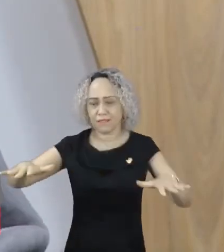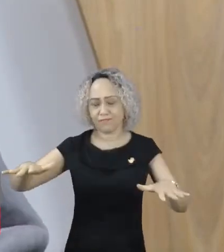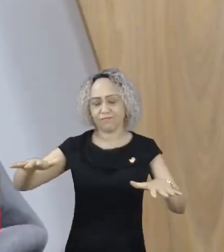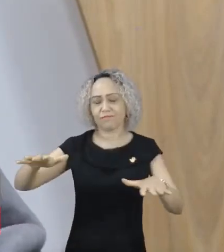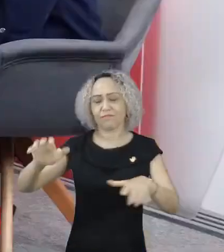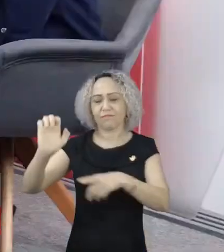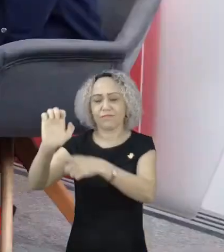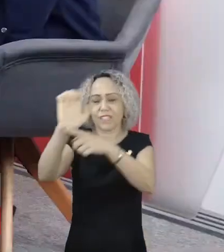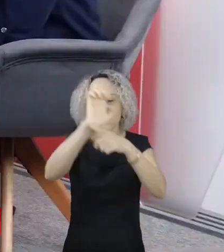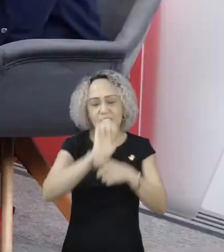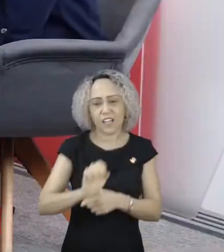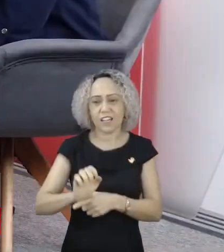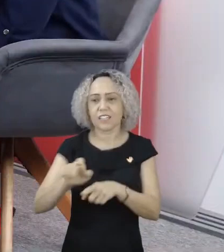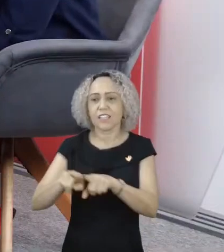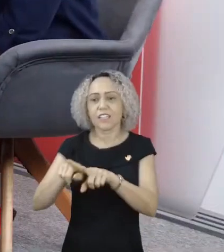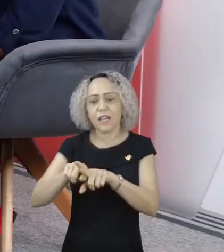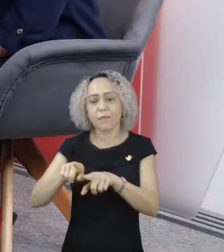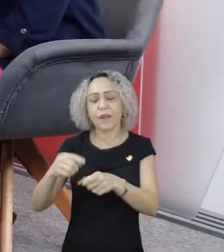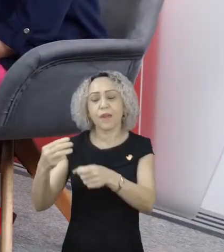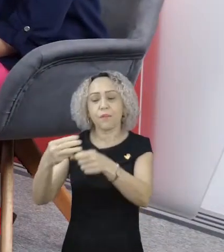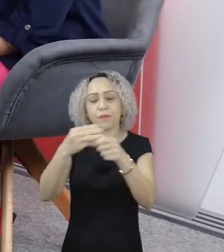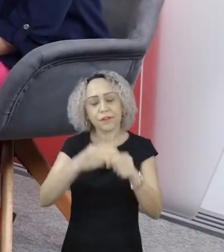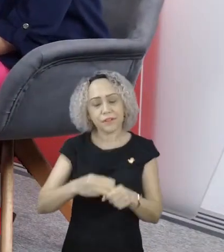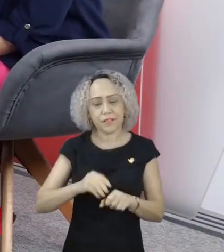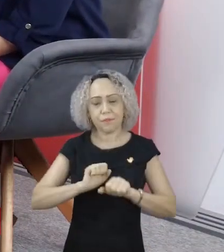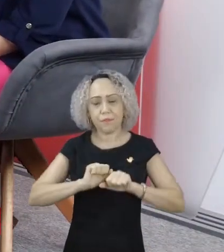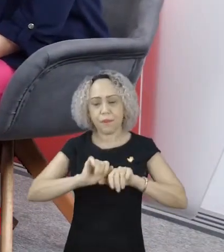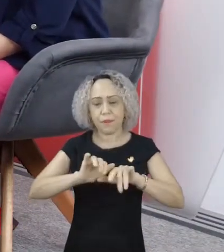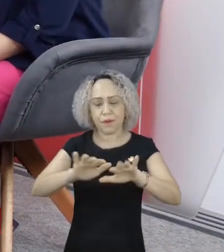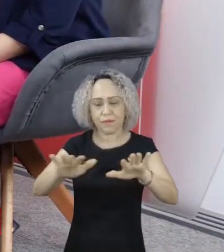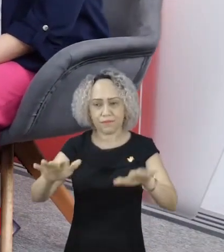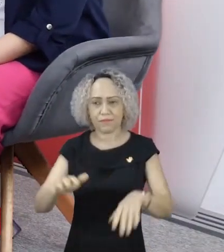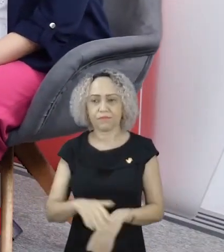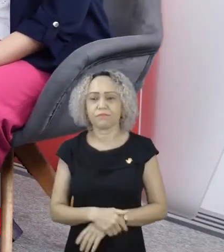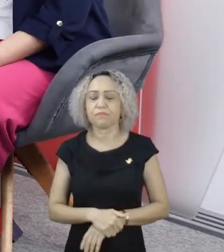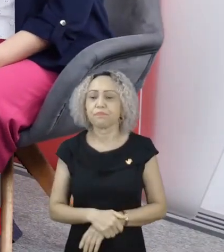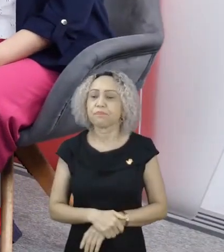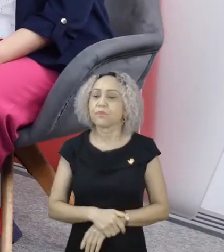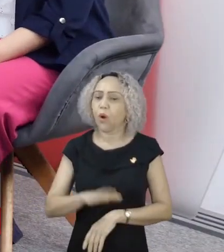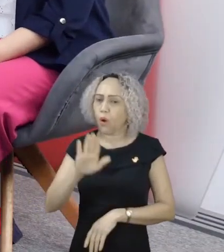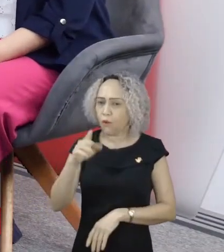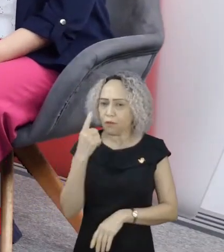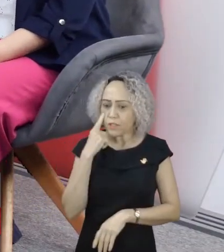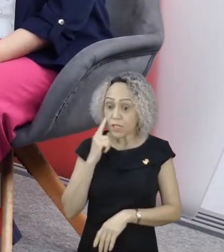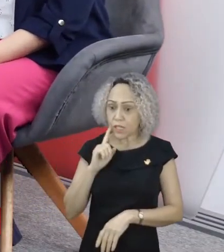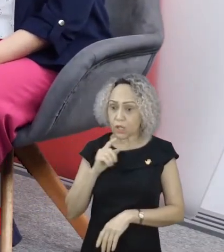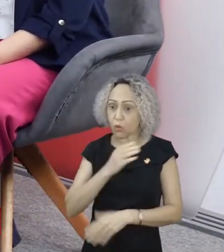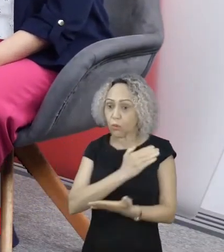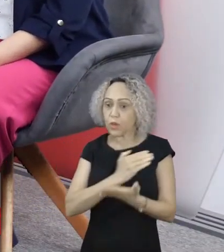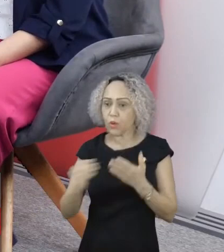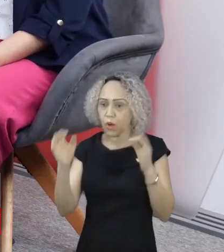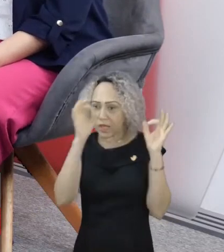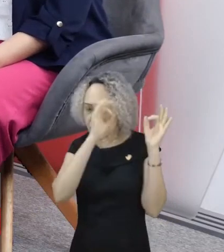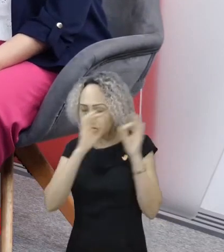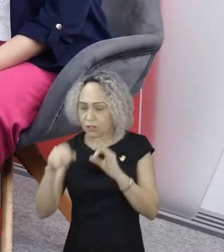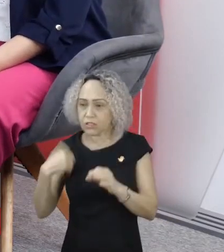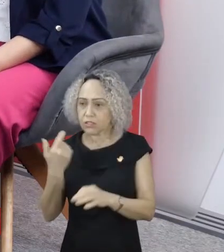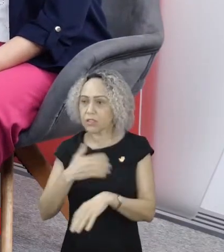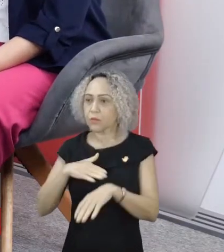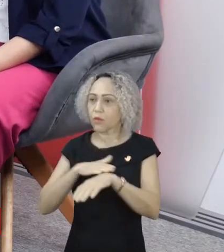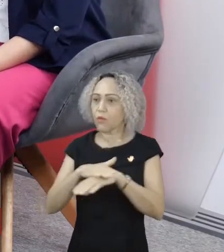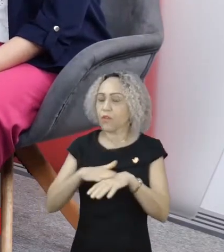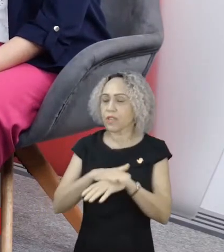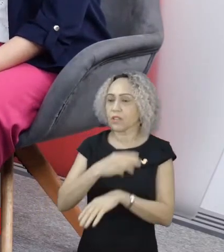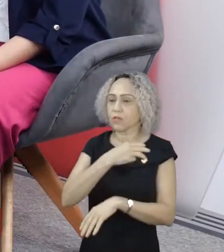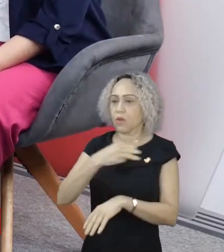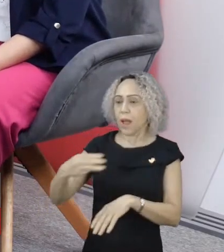municípios. Maravilha. Para quem está chegando agora, a gente está conversando com a ministra de Gestão e Inovação em Serviços Públicos,